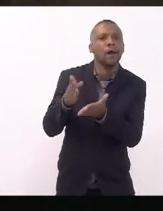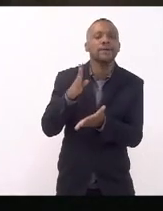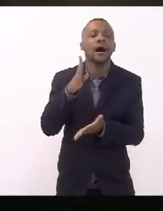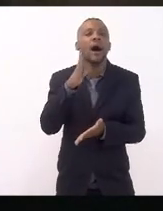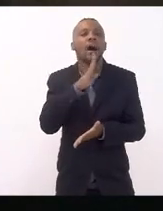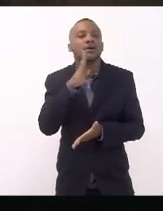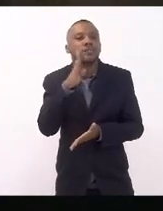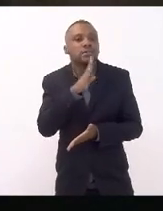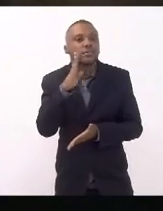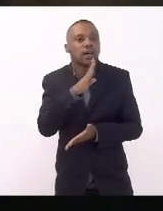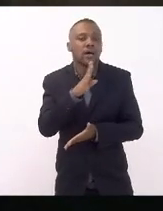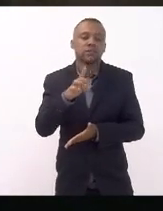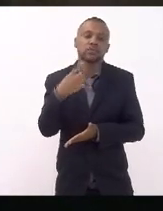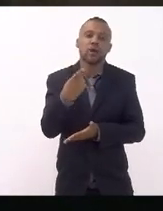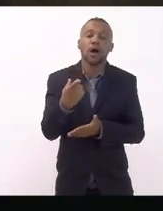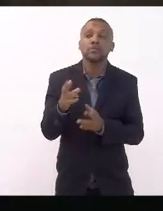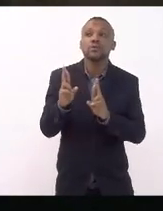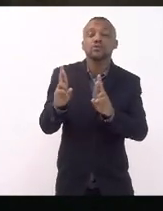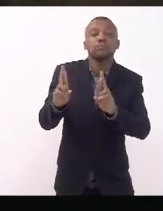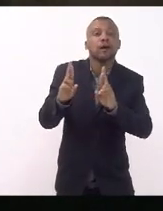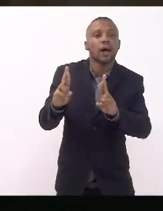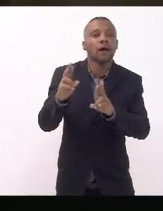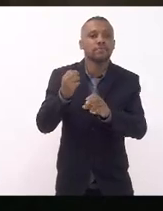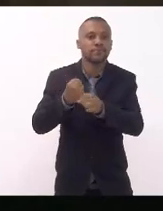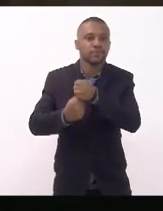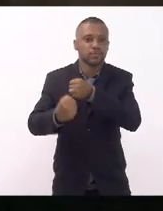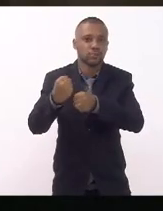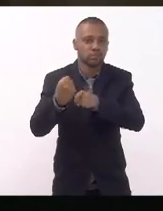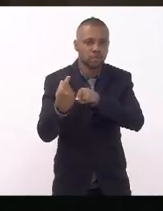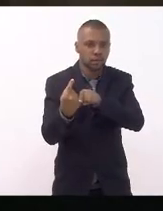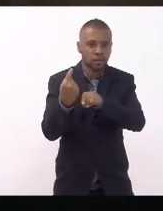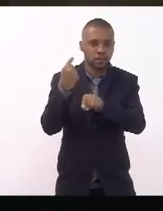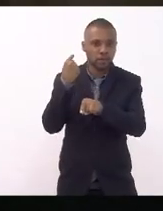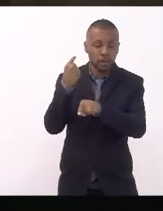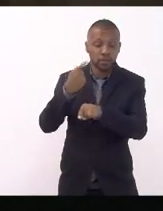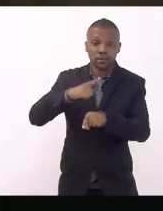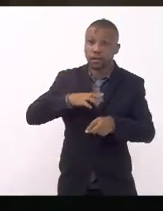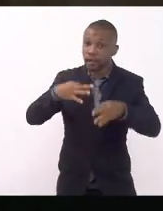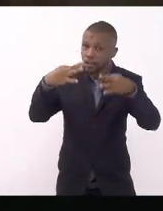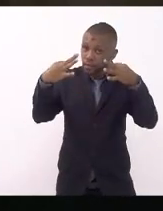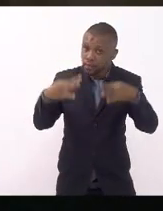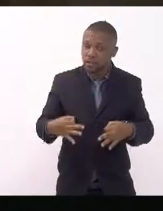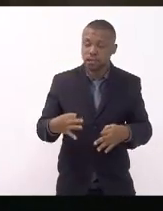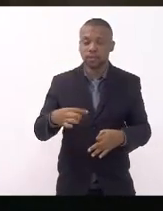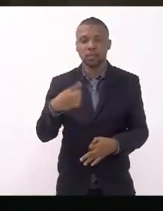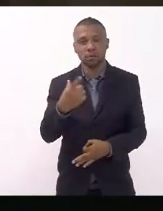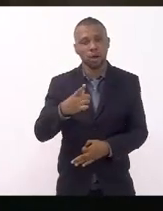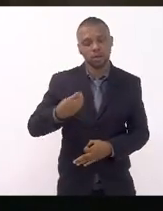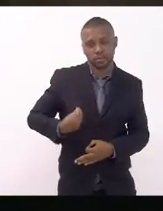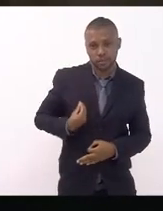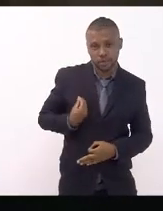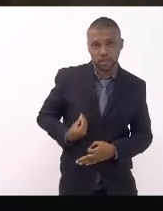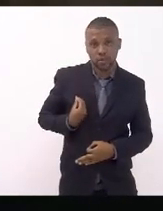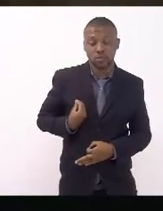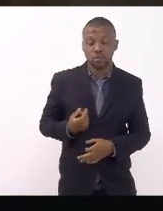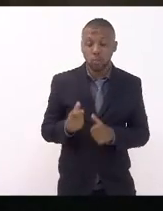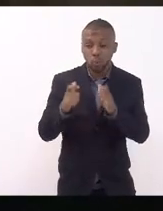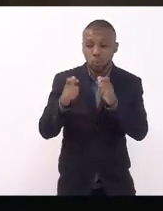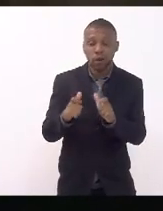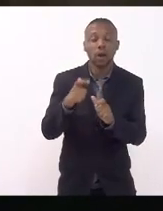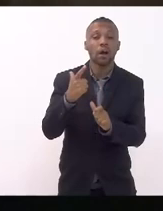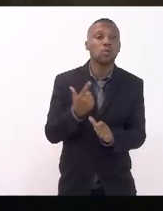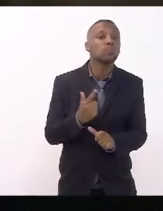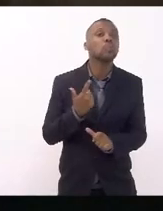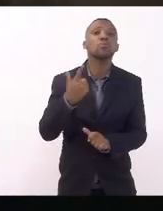que esperávamos no ano passado, com certeza nós estaríamos em um outro lugar no